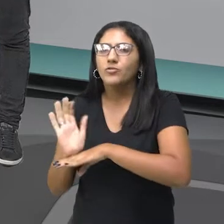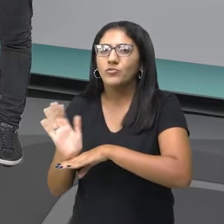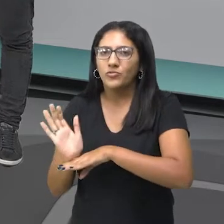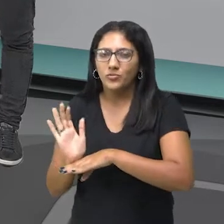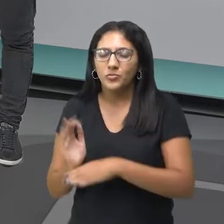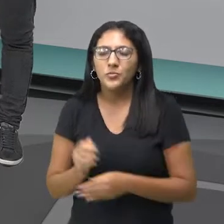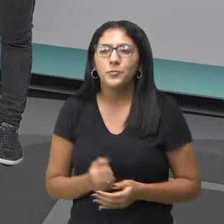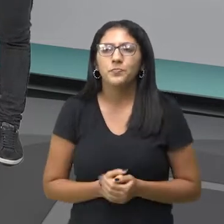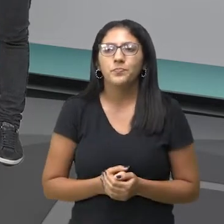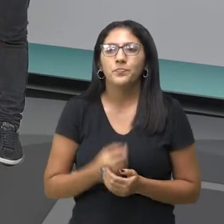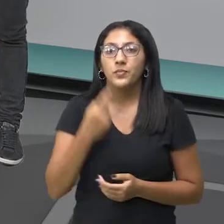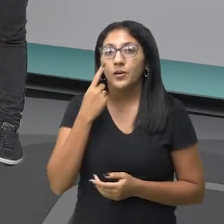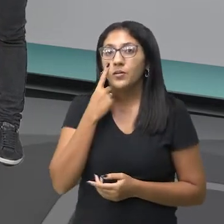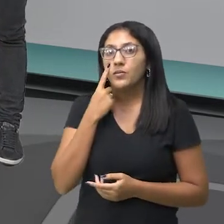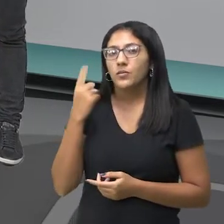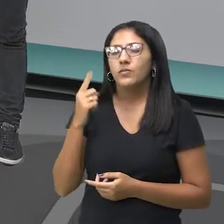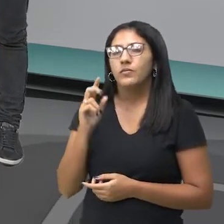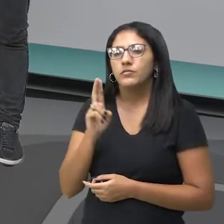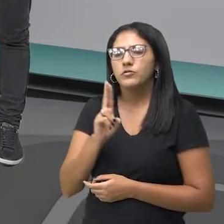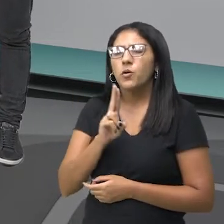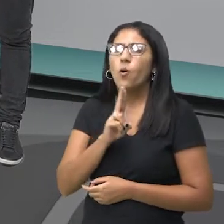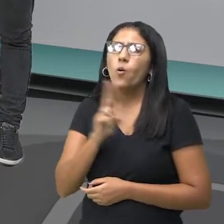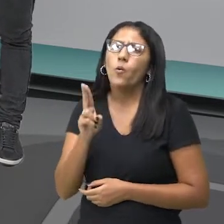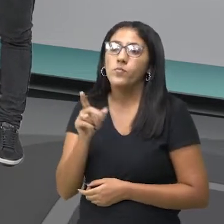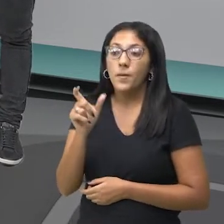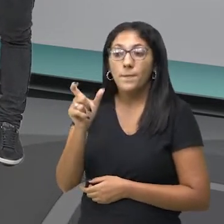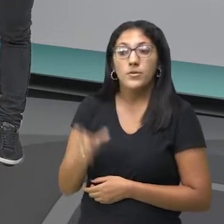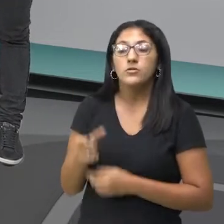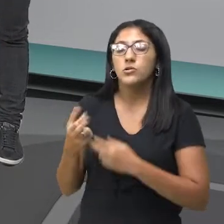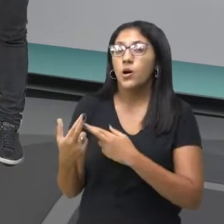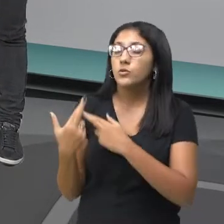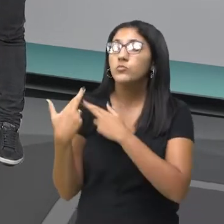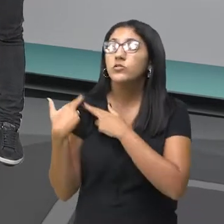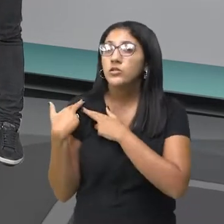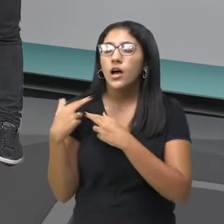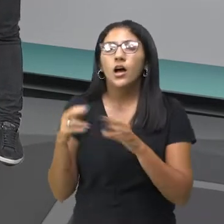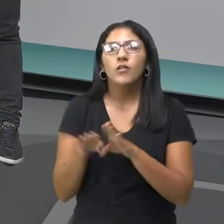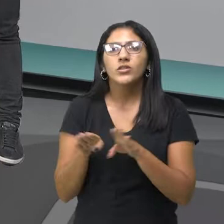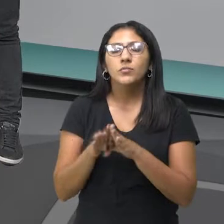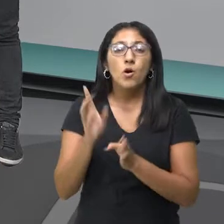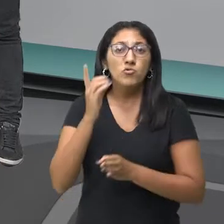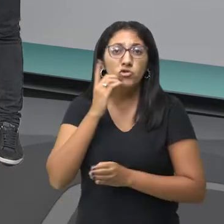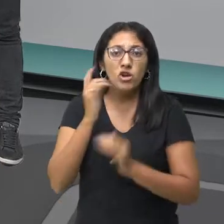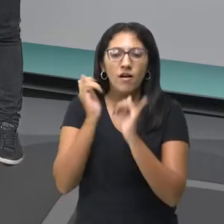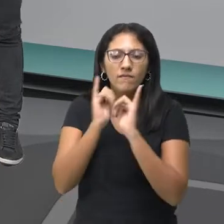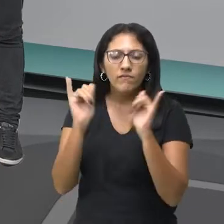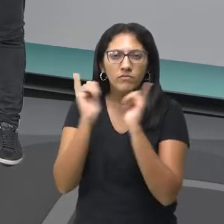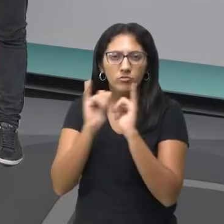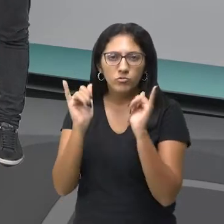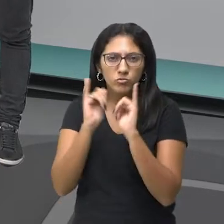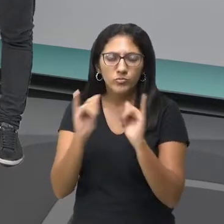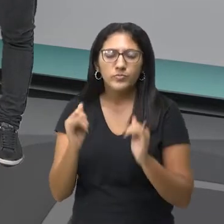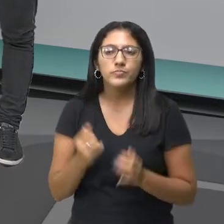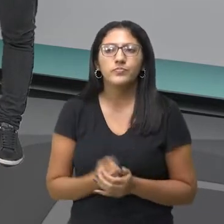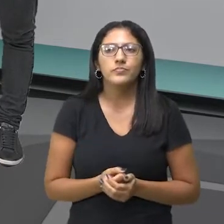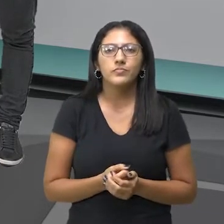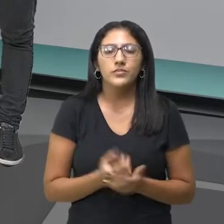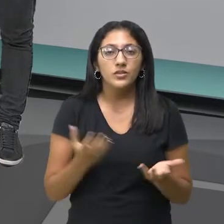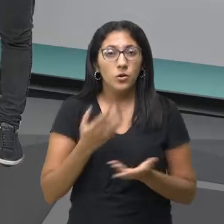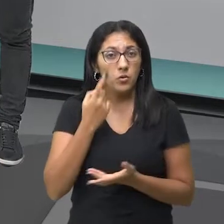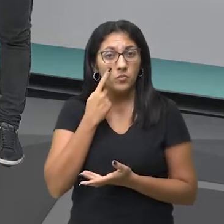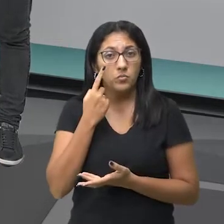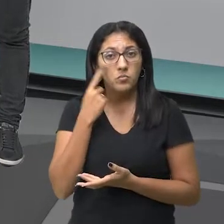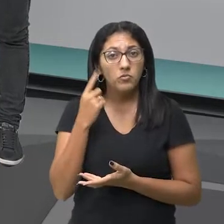logo abaixo, temos aí o nome de quem escreveu o texto, a data de publicação, ok? Agora vamos ao